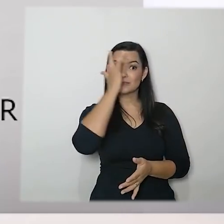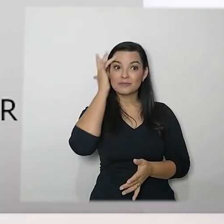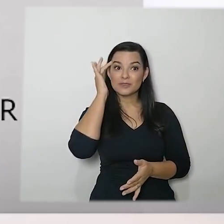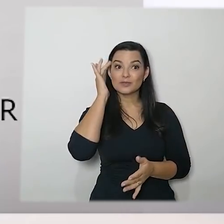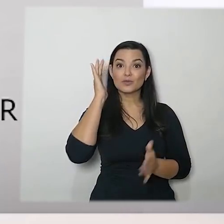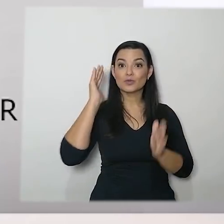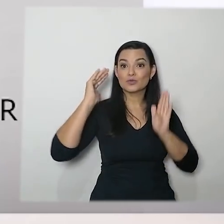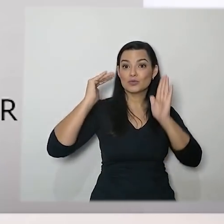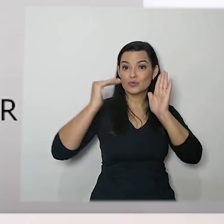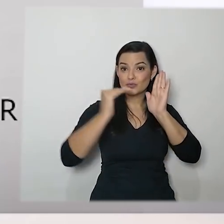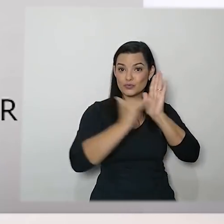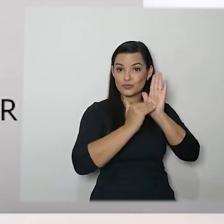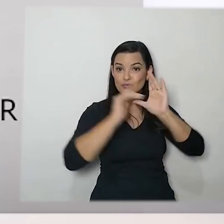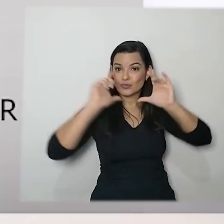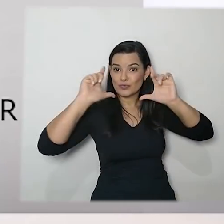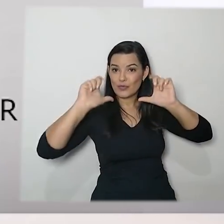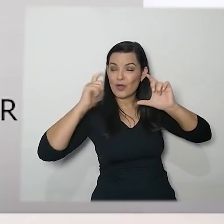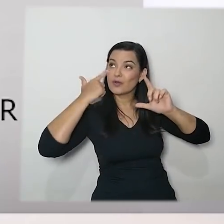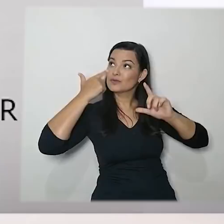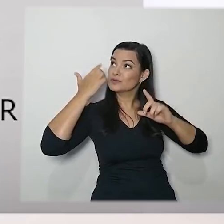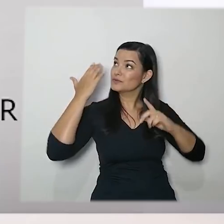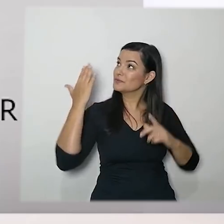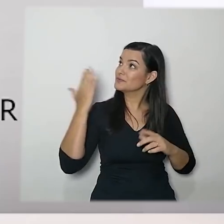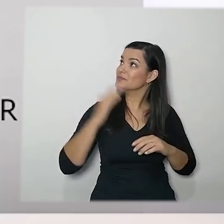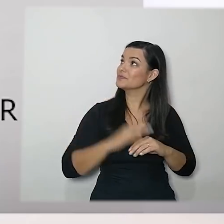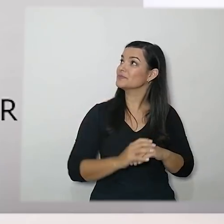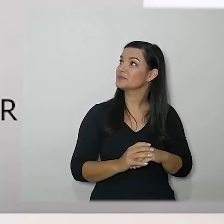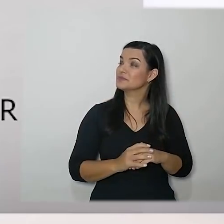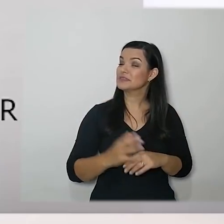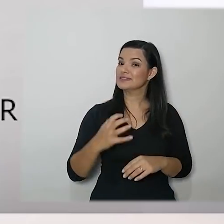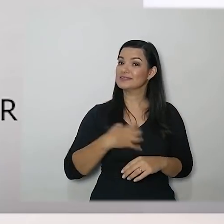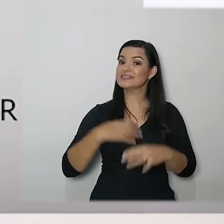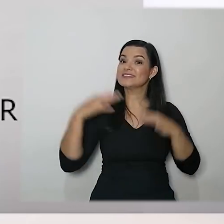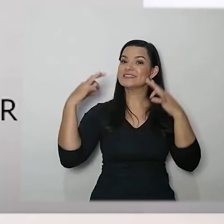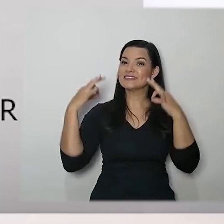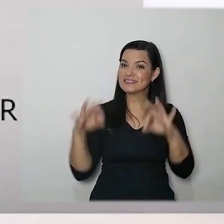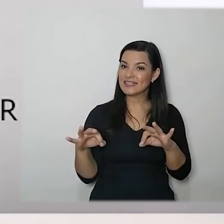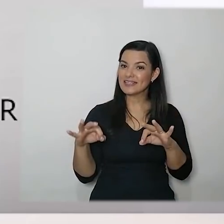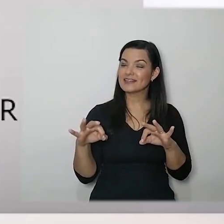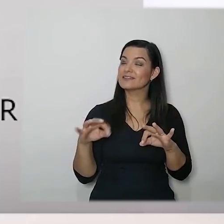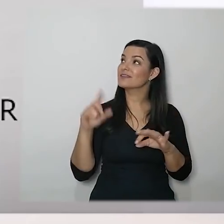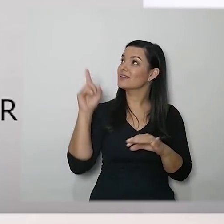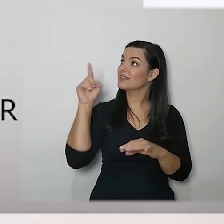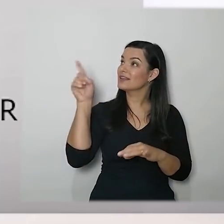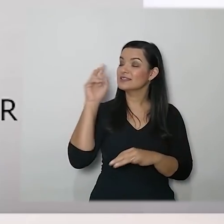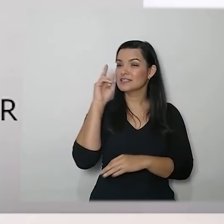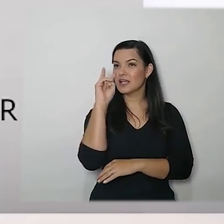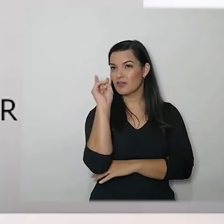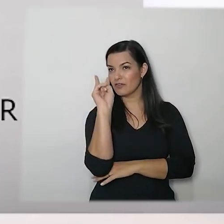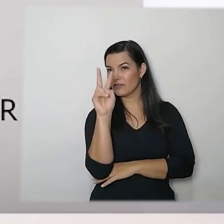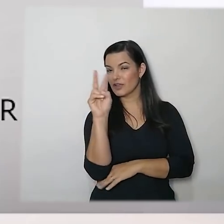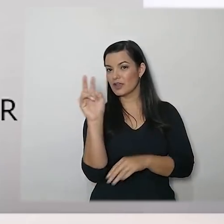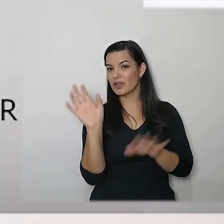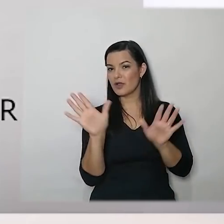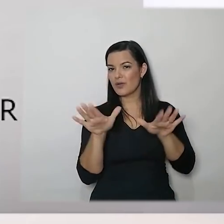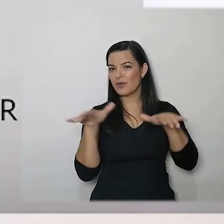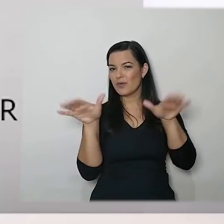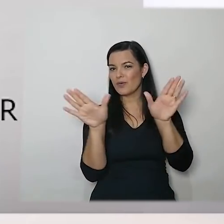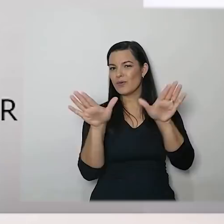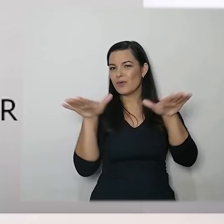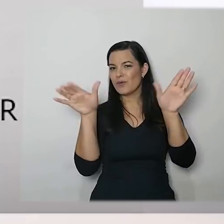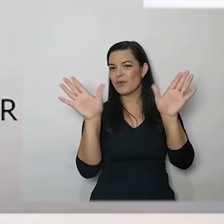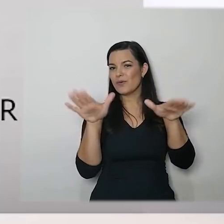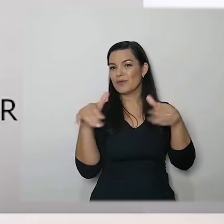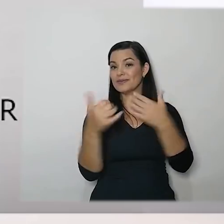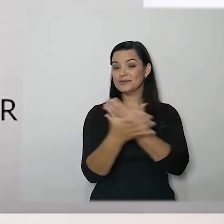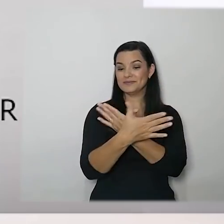no fundo daquela fotografia, tenho certeza que elas estão olhando para as asas de